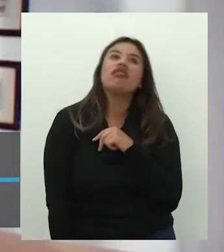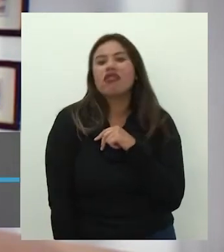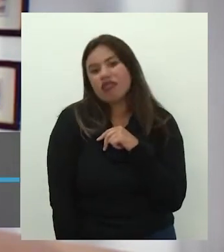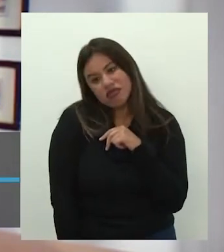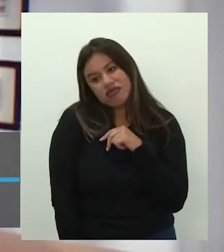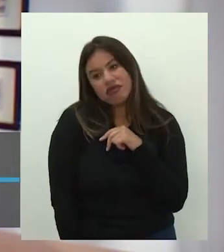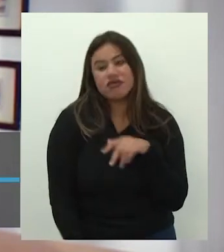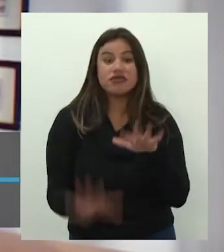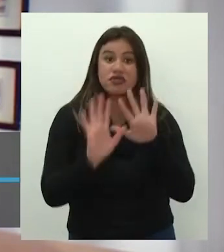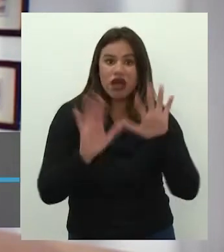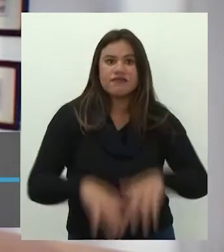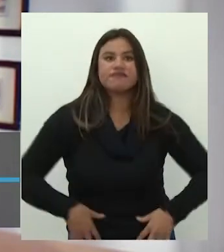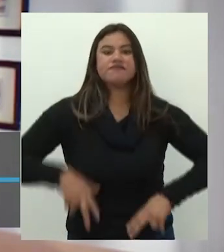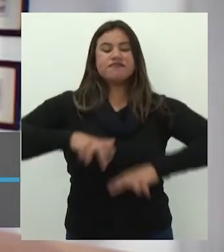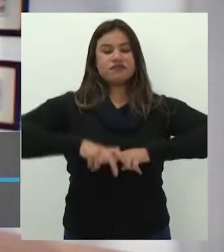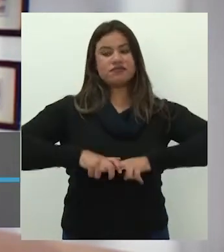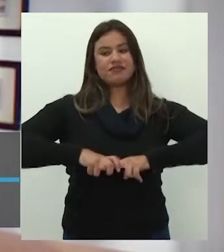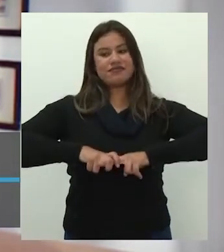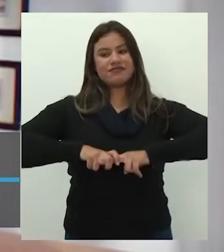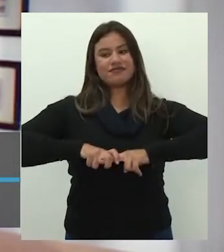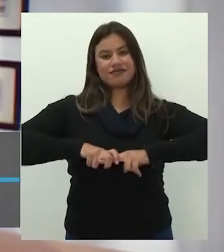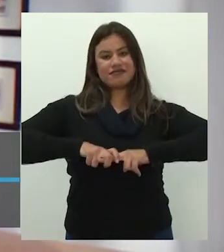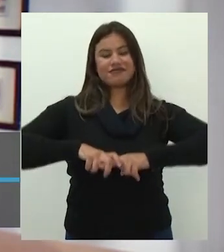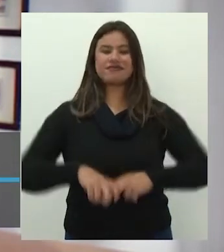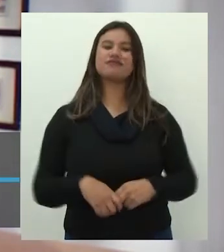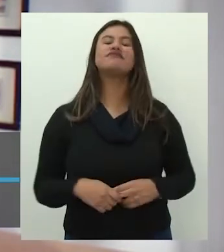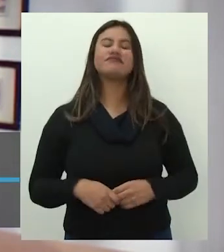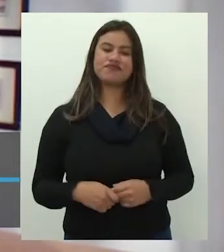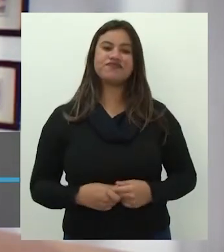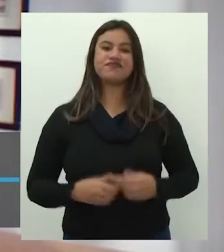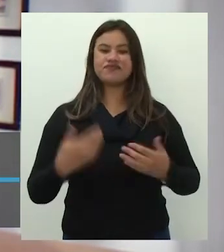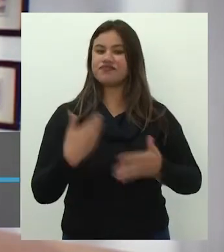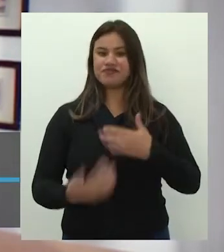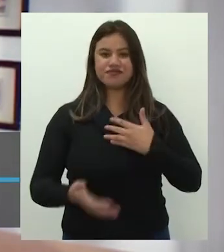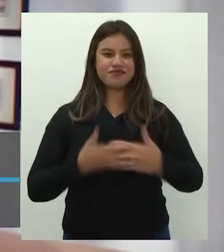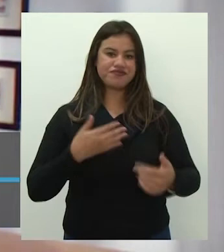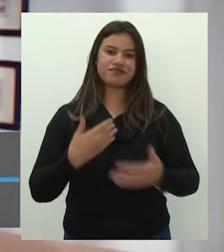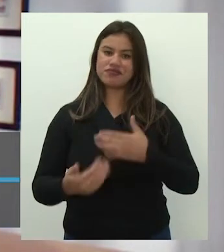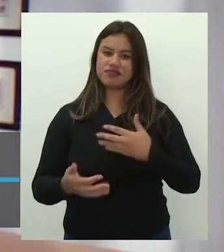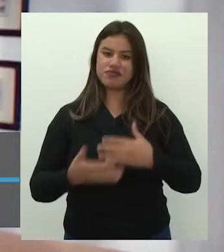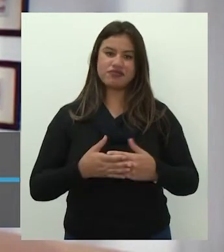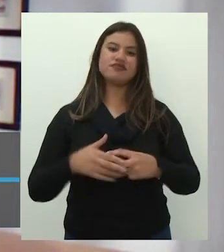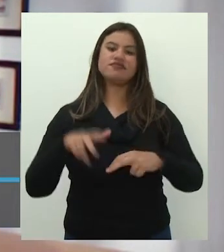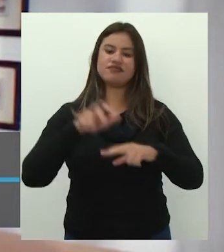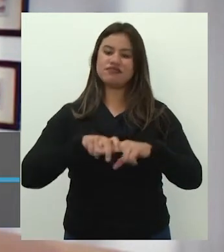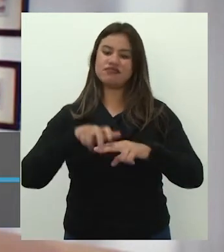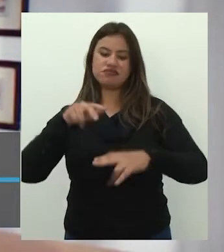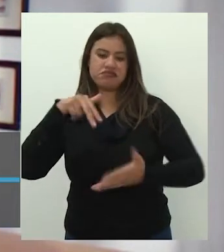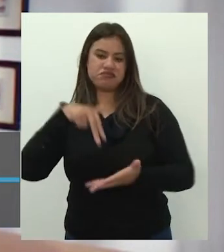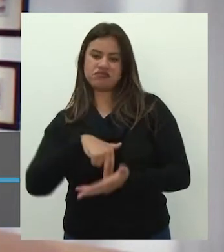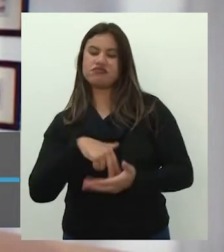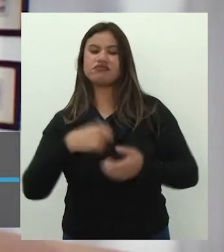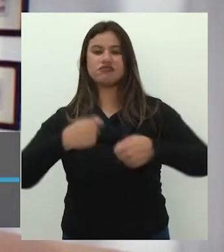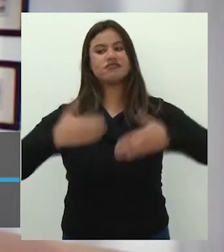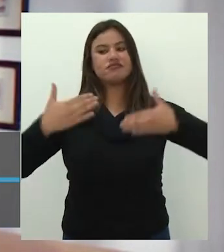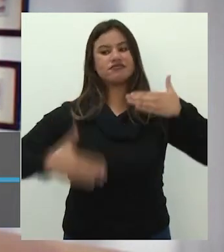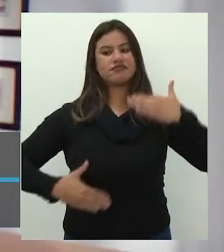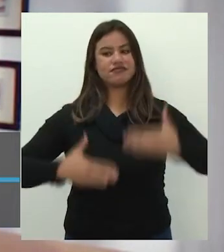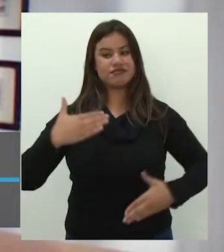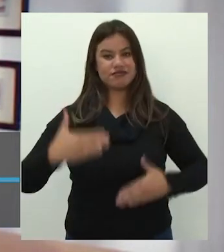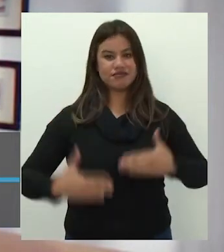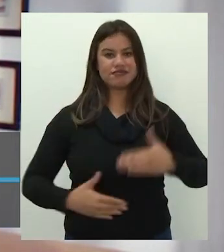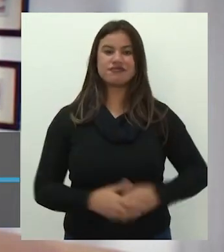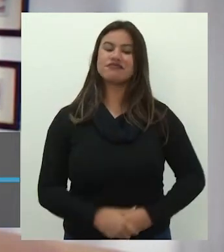lá, corrige. E assim por diante, né? Em todos os momentos da vida. A gente presta